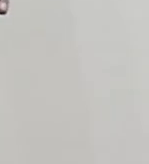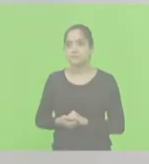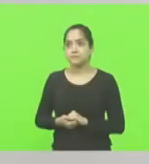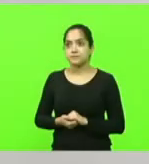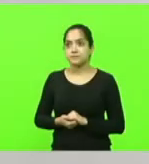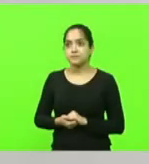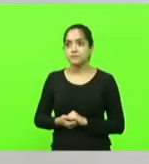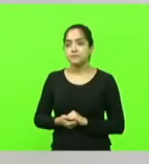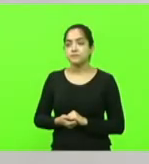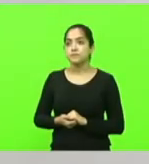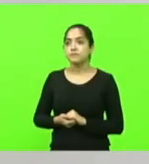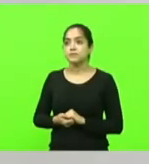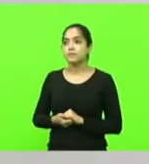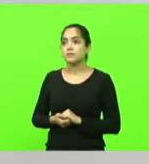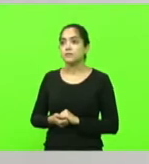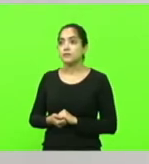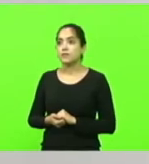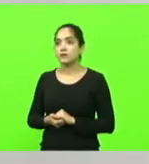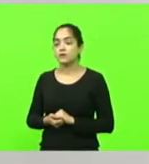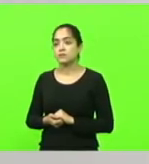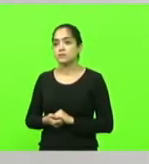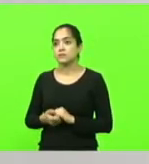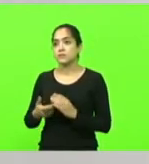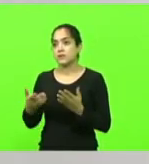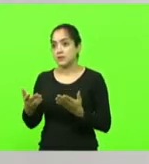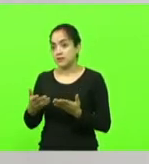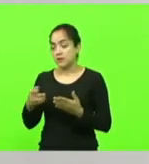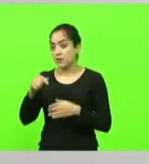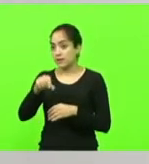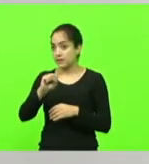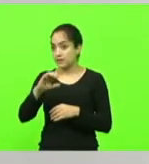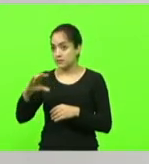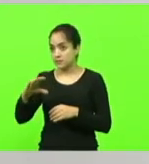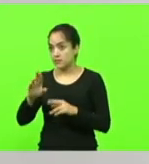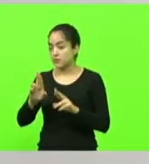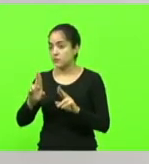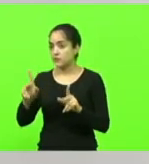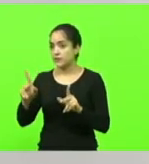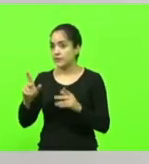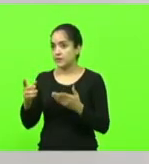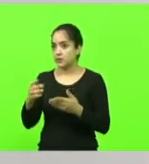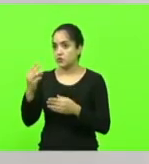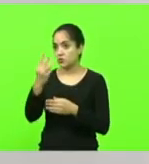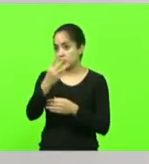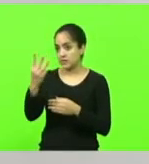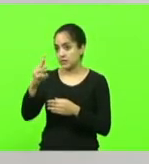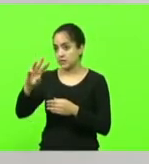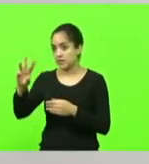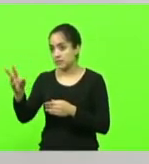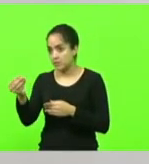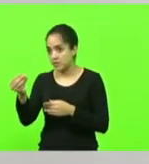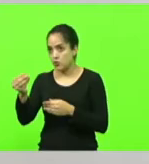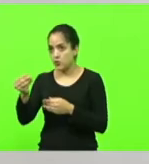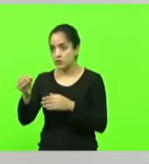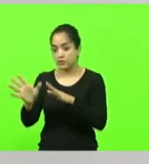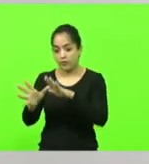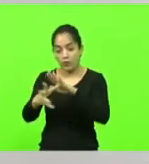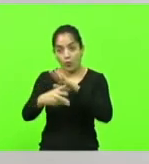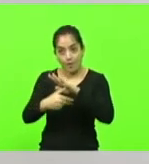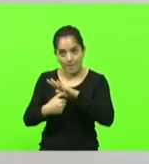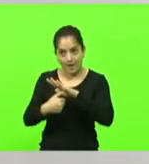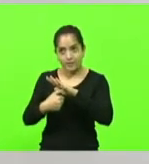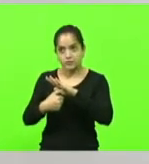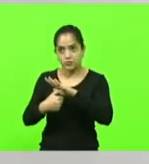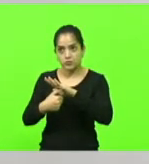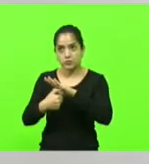30 segundos para concluir, deputado. É diferente de Santa Catarina, né? Os 33 milhões roubados, o governo disse que